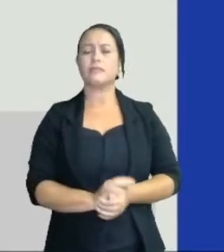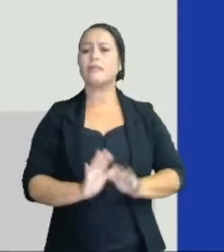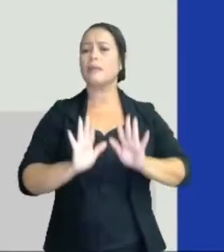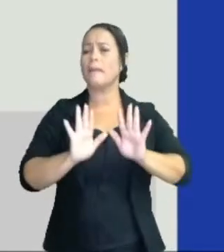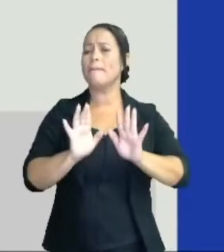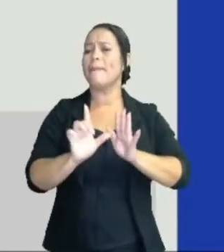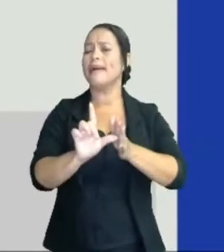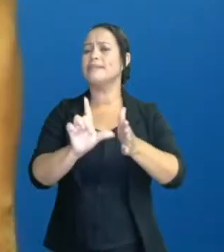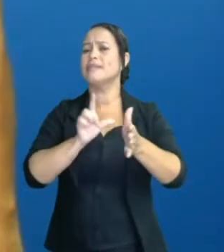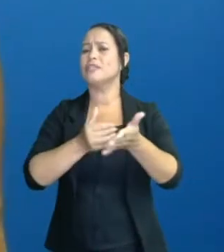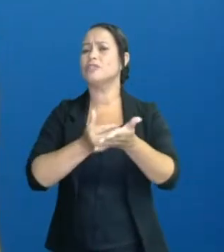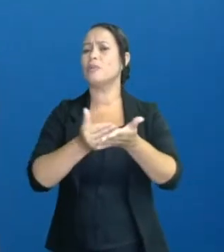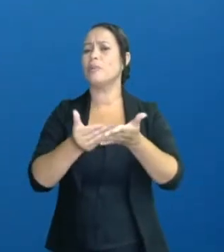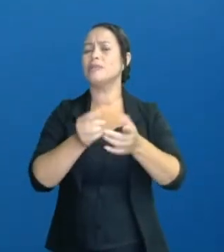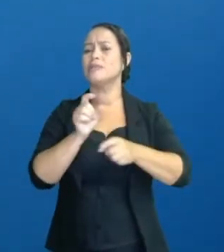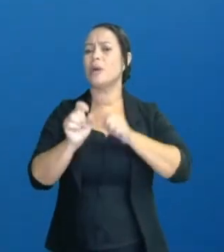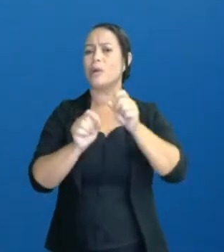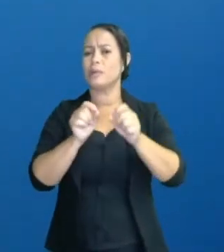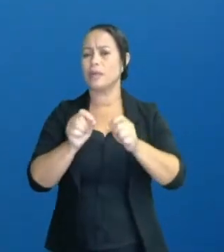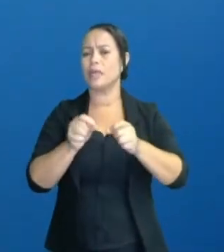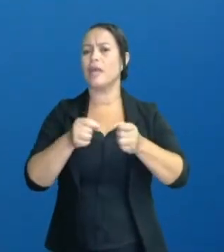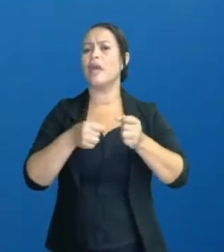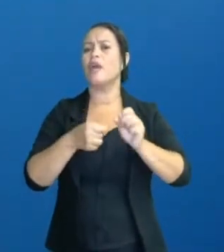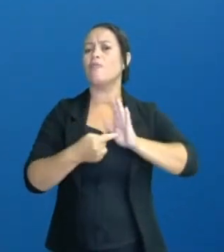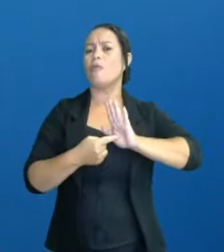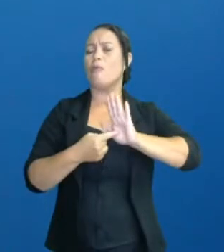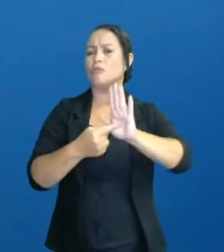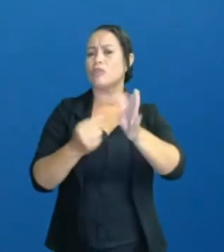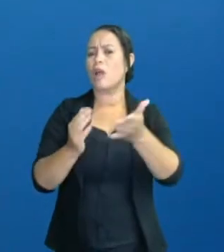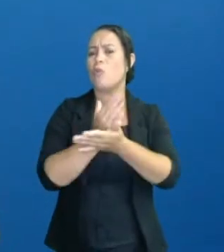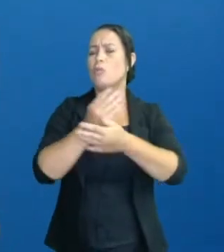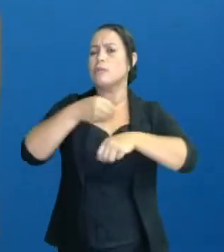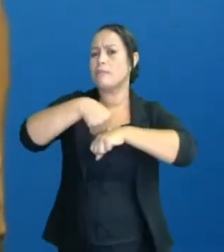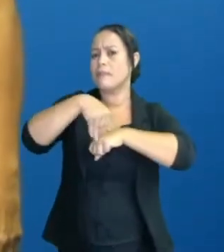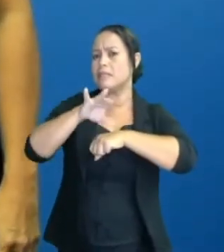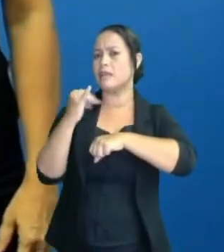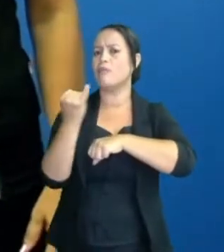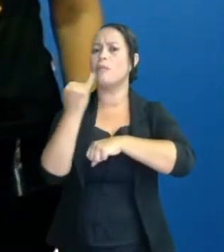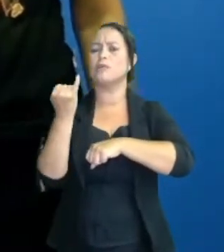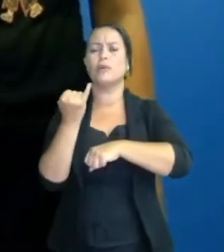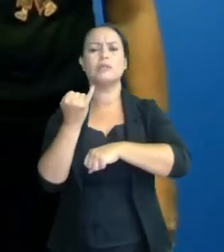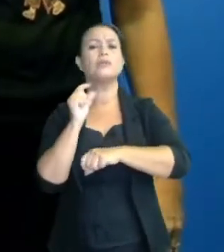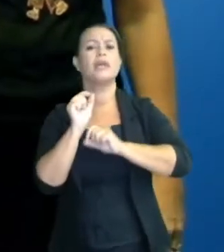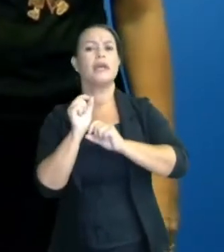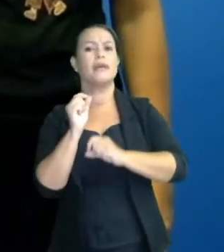Mas antes da gente iniciar, eu vou passar algumas informações importantes para vocês.